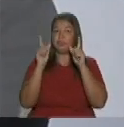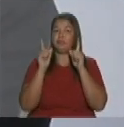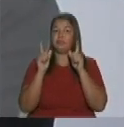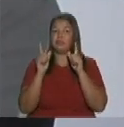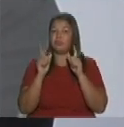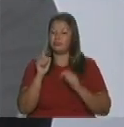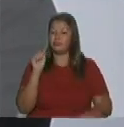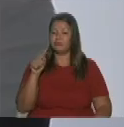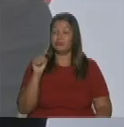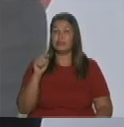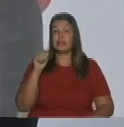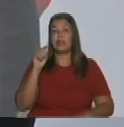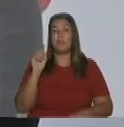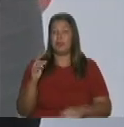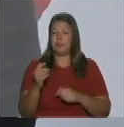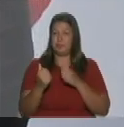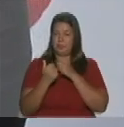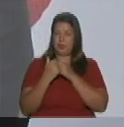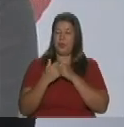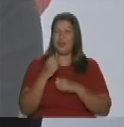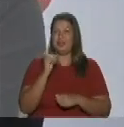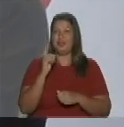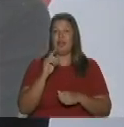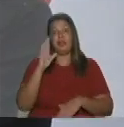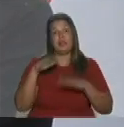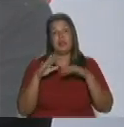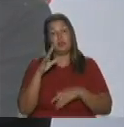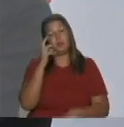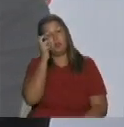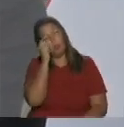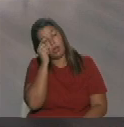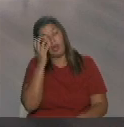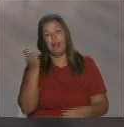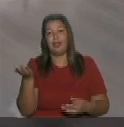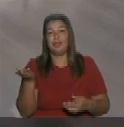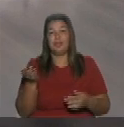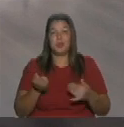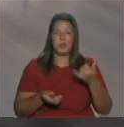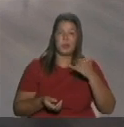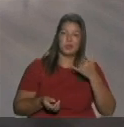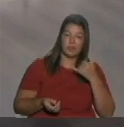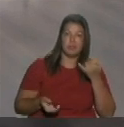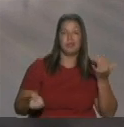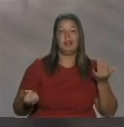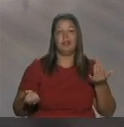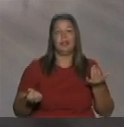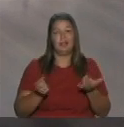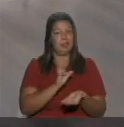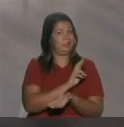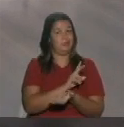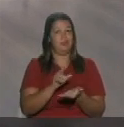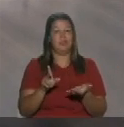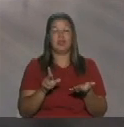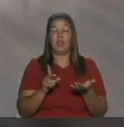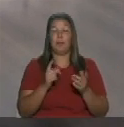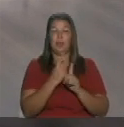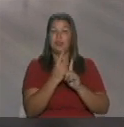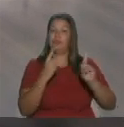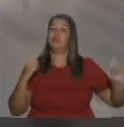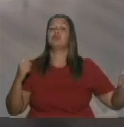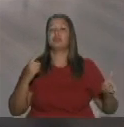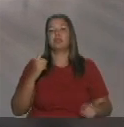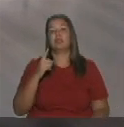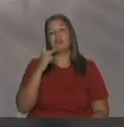tão próxima assim, né? A internet está no quarto, está no celular, Exatamente. está em outros meios Tá que às mais vezes o pai, distante